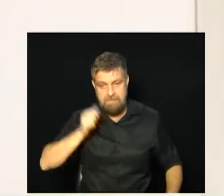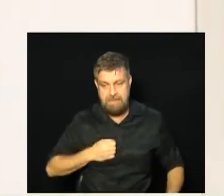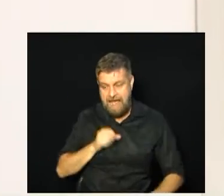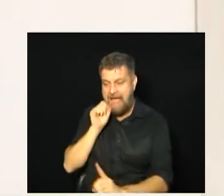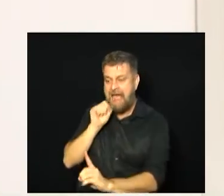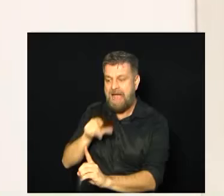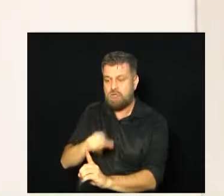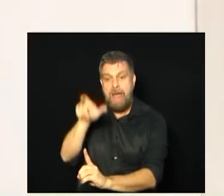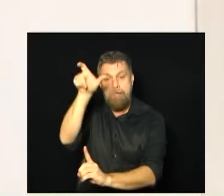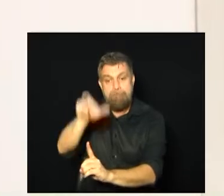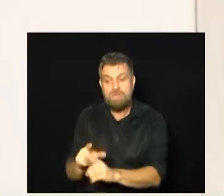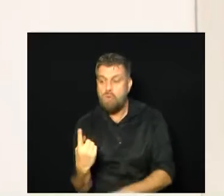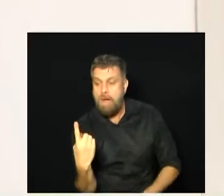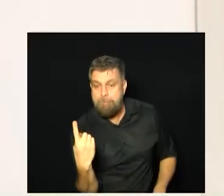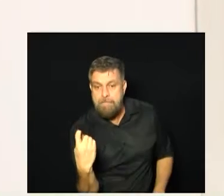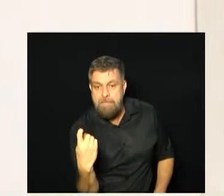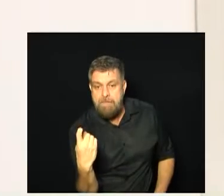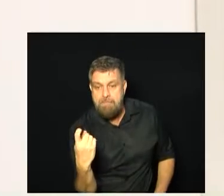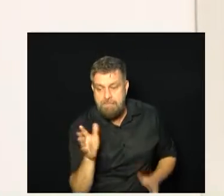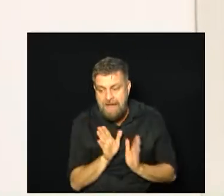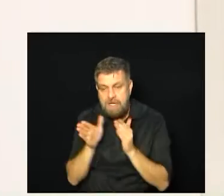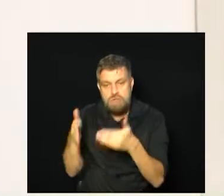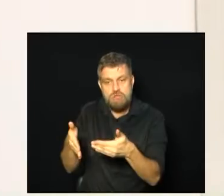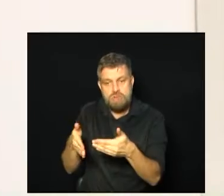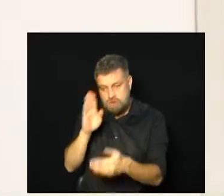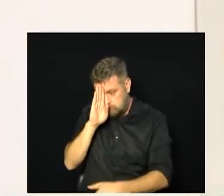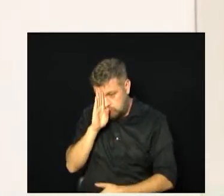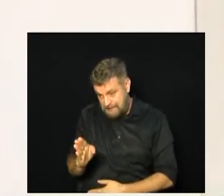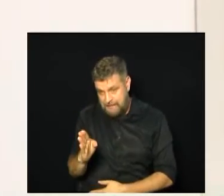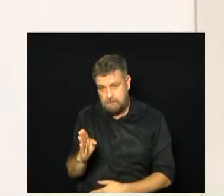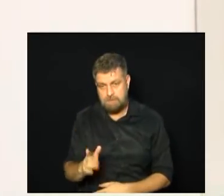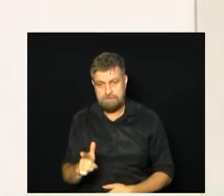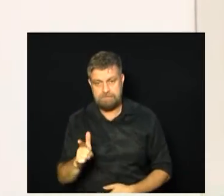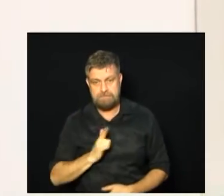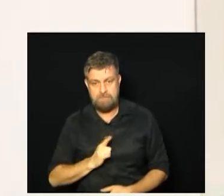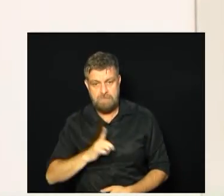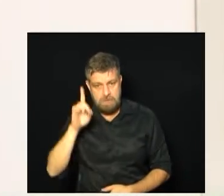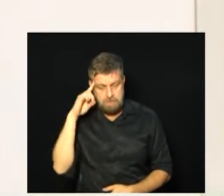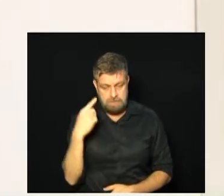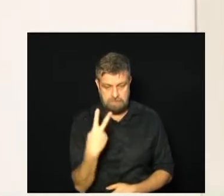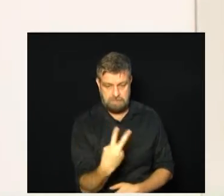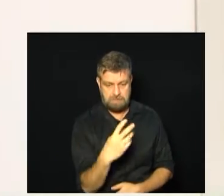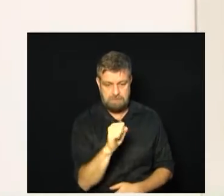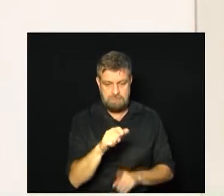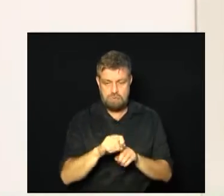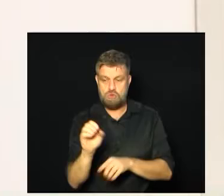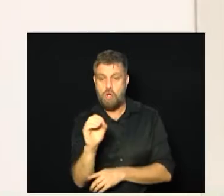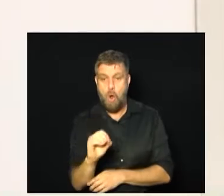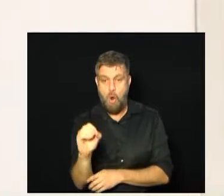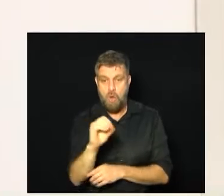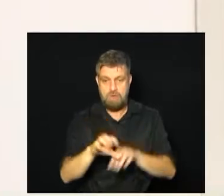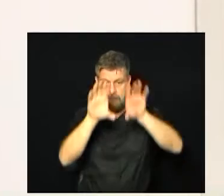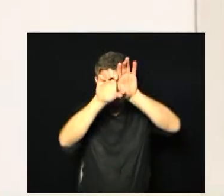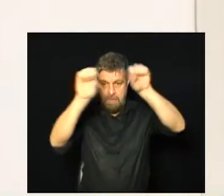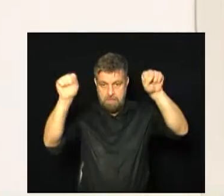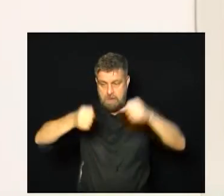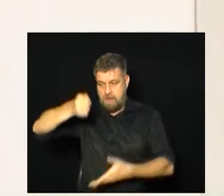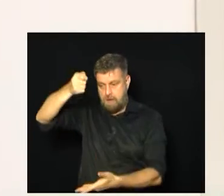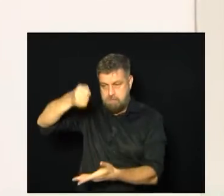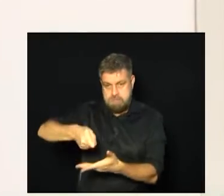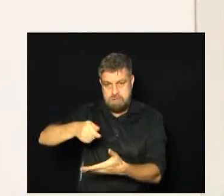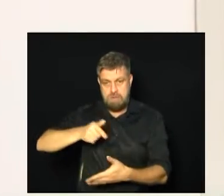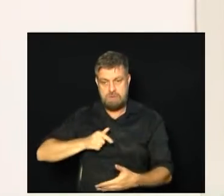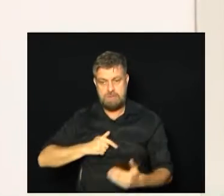injúria racial. Recentemente, inclusive, no dia 28 de outubro, o Supremo Tribunal Federal decidiu